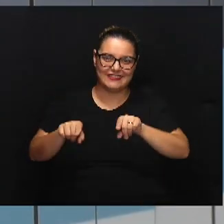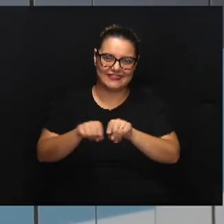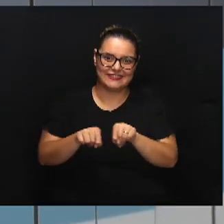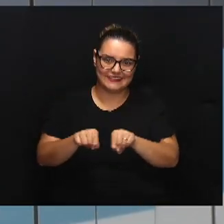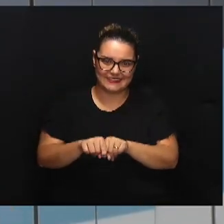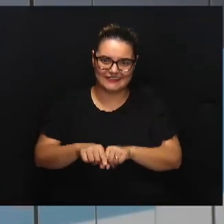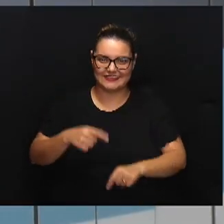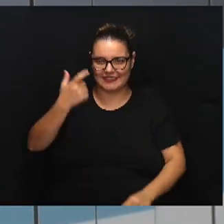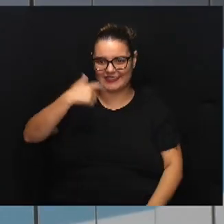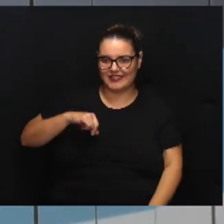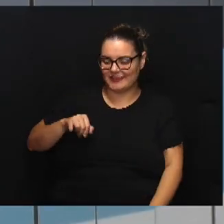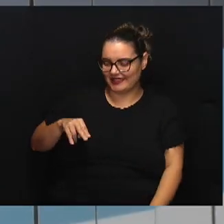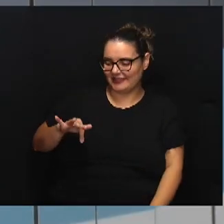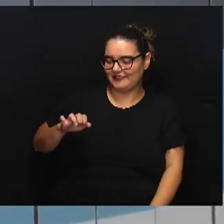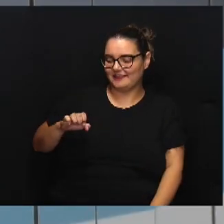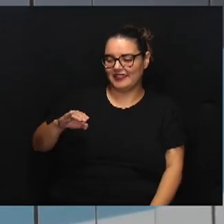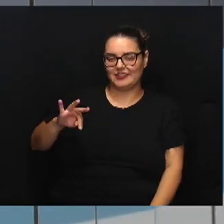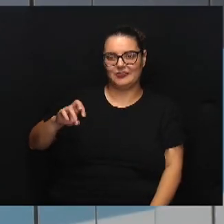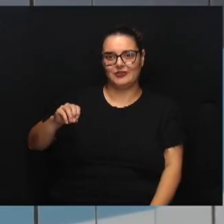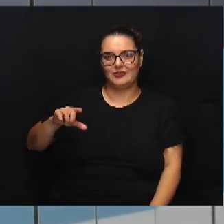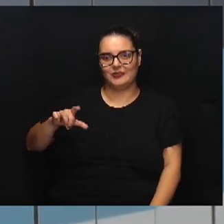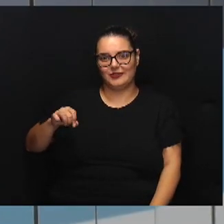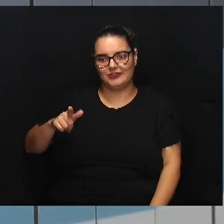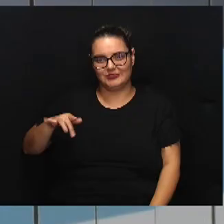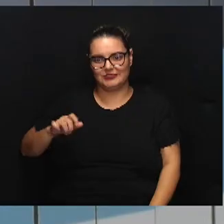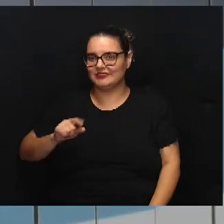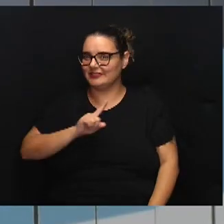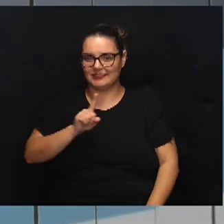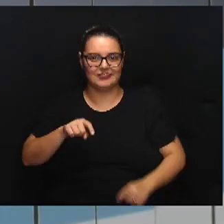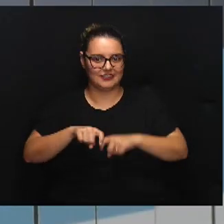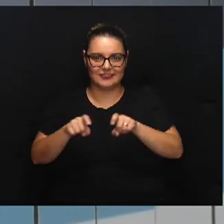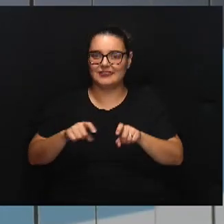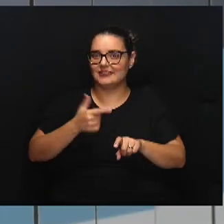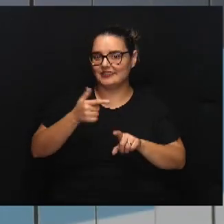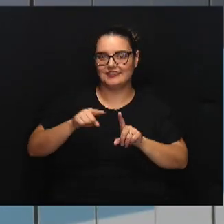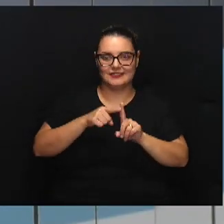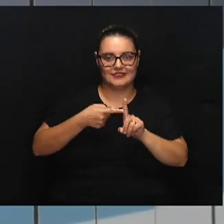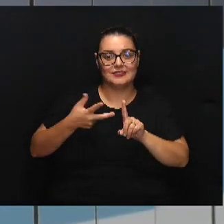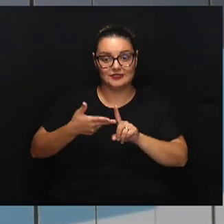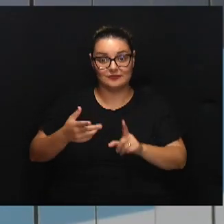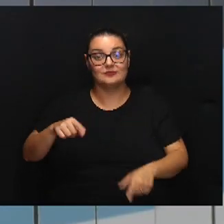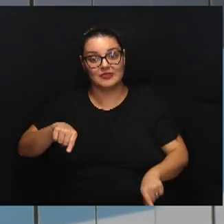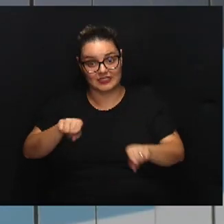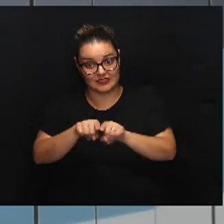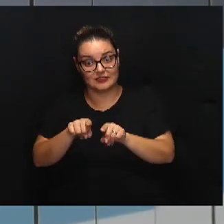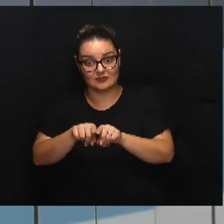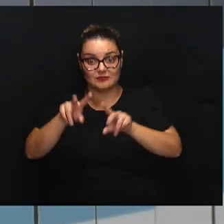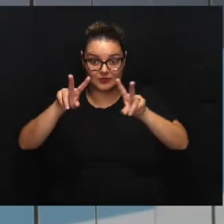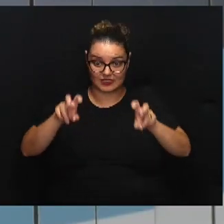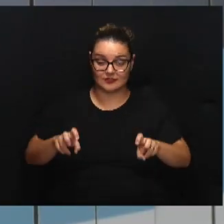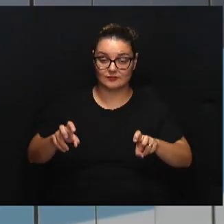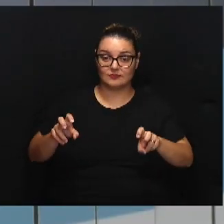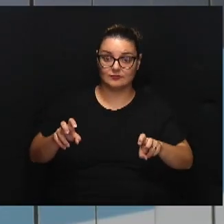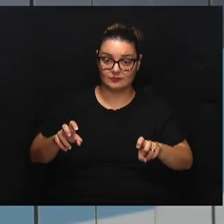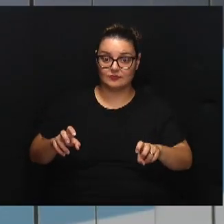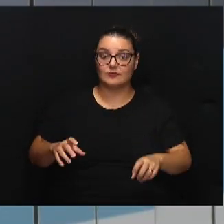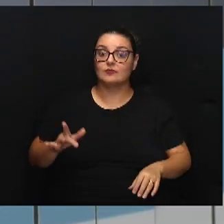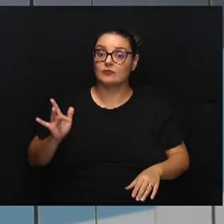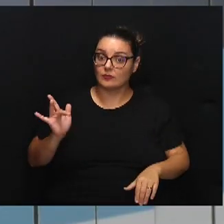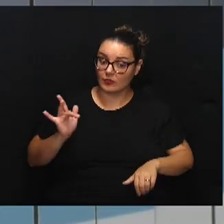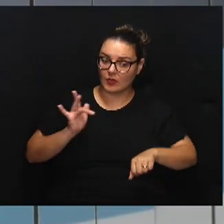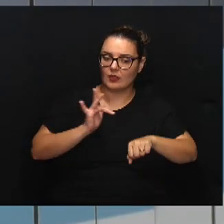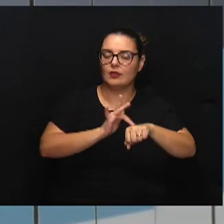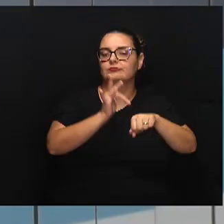sou infectologista, não sou ginecologista nem obstetra, mas esse é um tema que toca muito profundamente